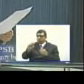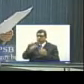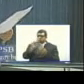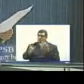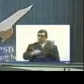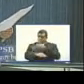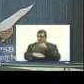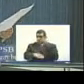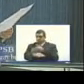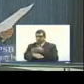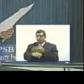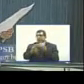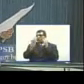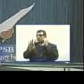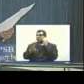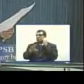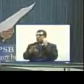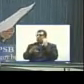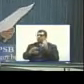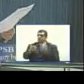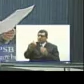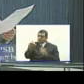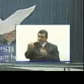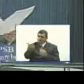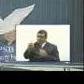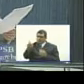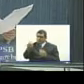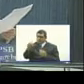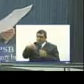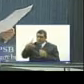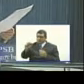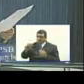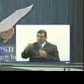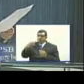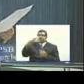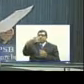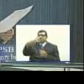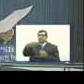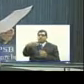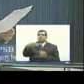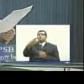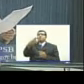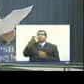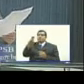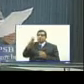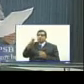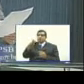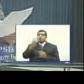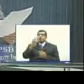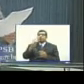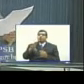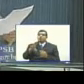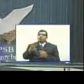investimento é de apenas 160 milhões 325 ou seja sobra